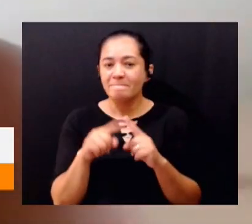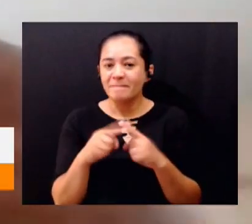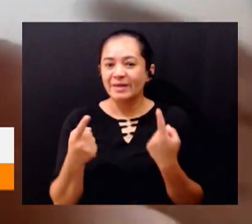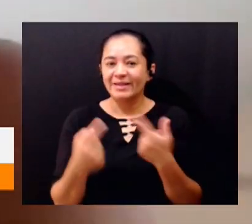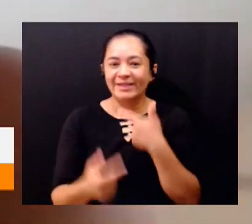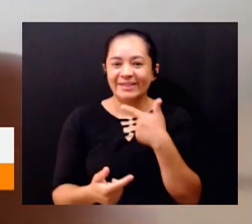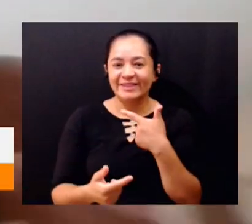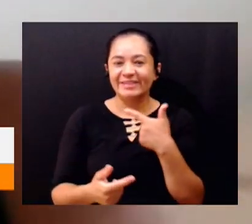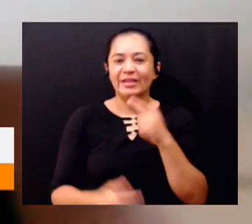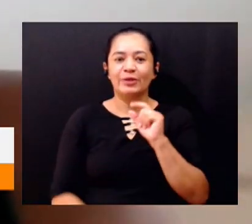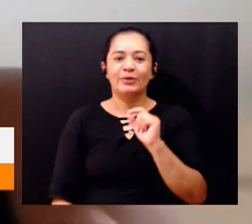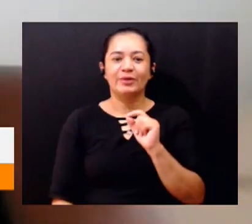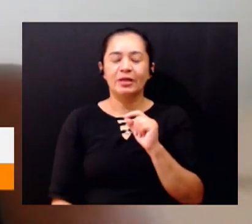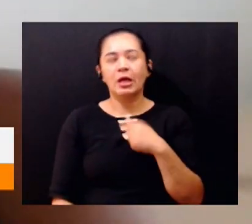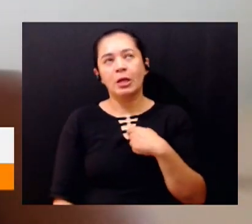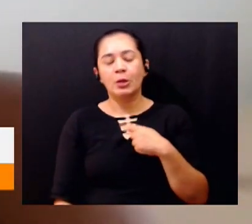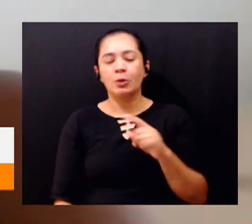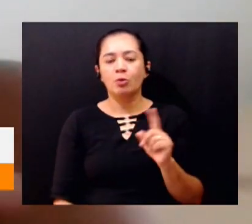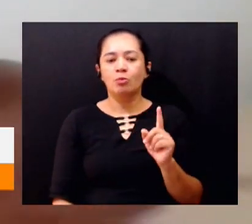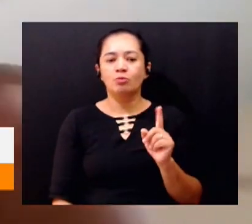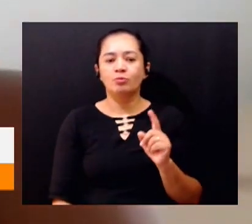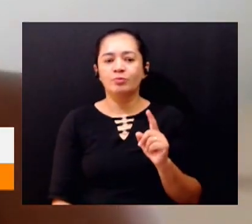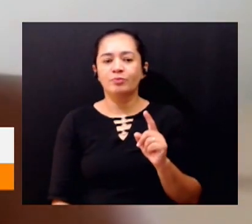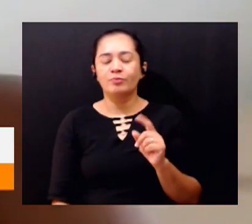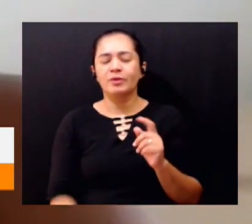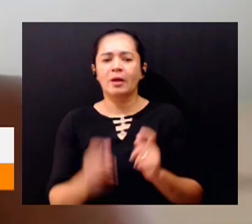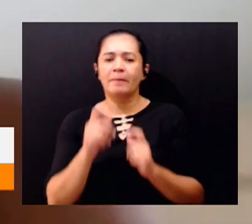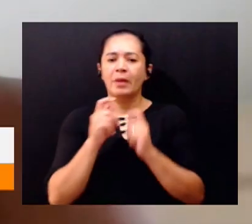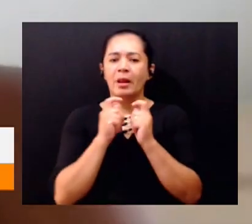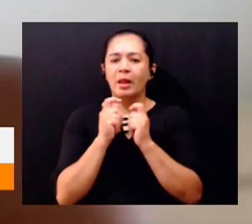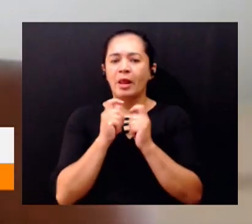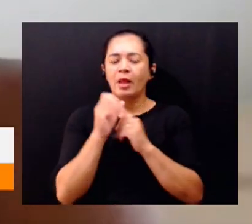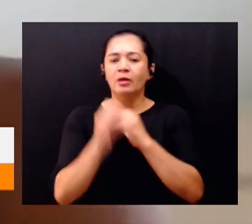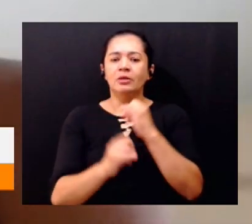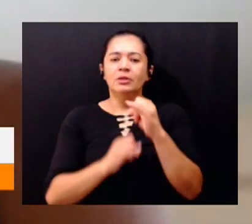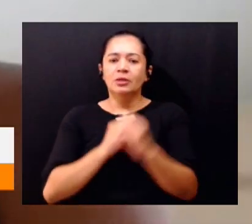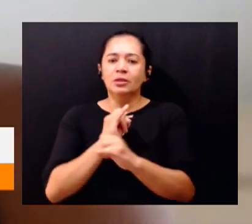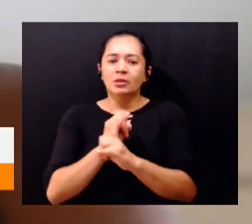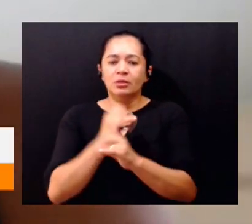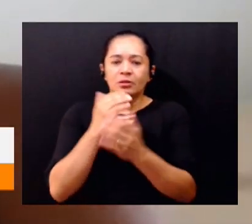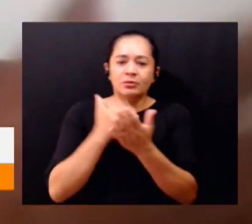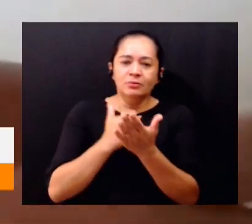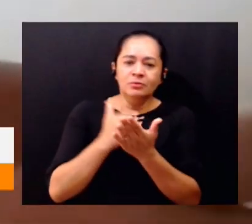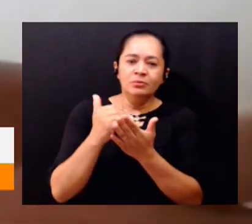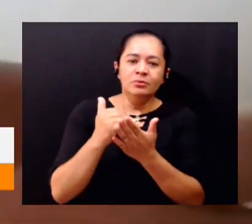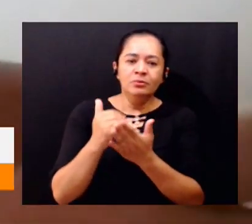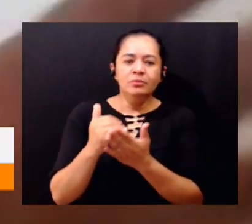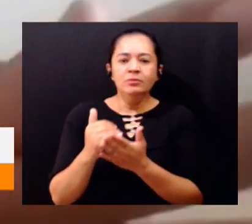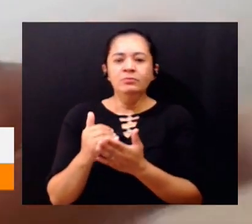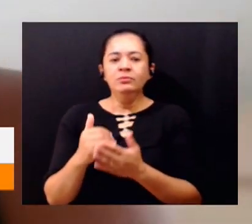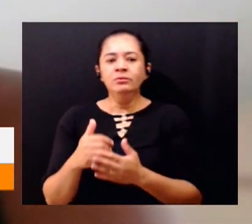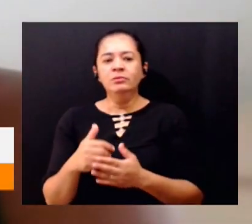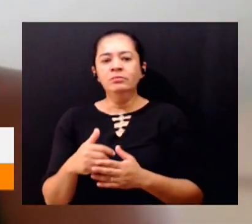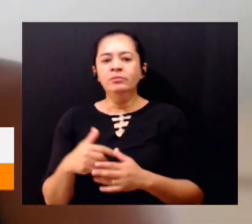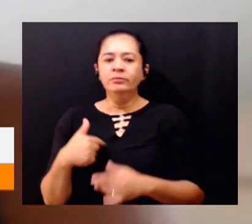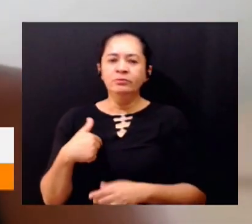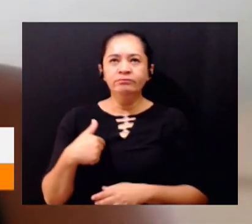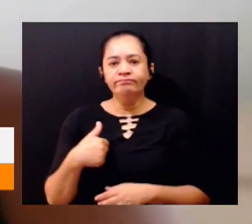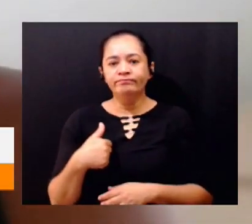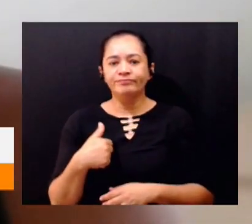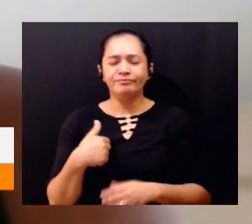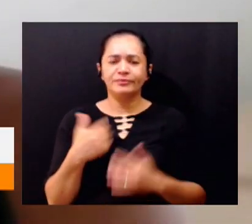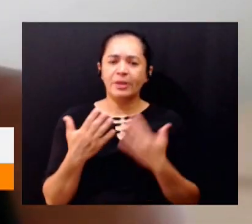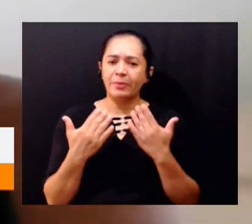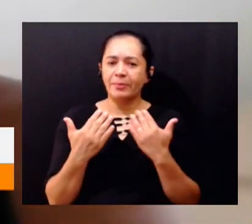assim, então dei algumas entrevistas para a internet, né, no comecinho da internet, e aí eu estava num debate público e um